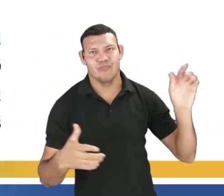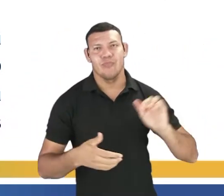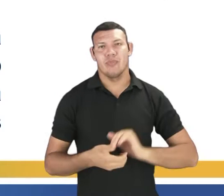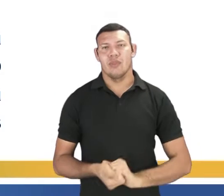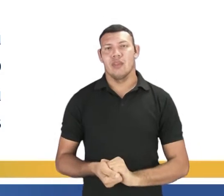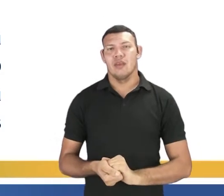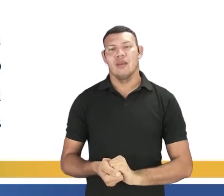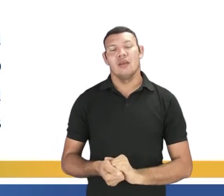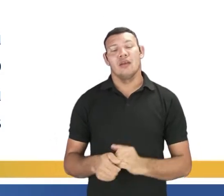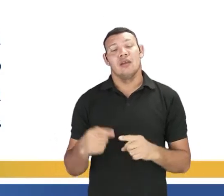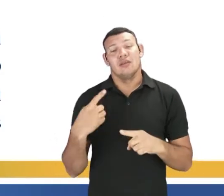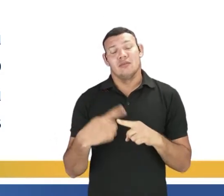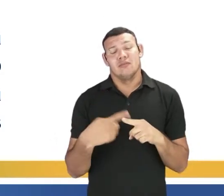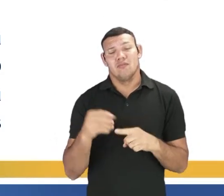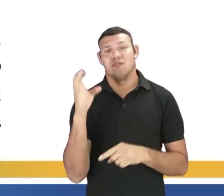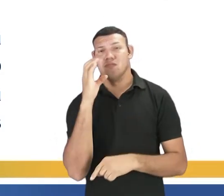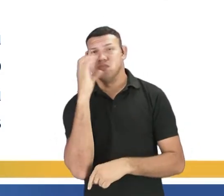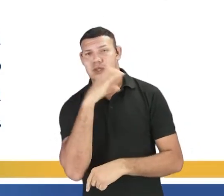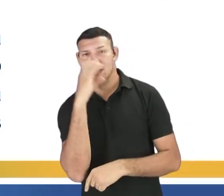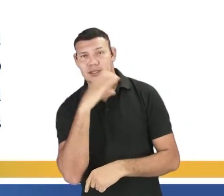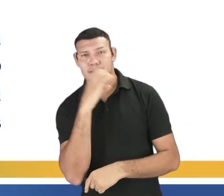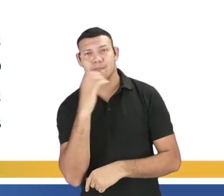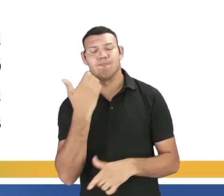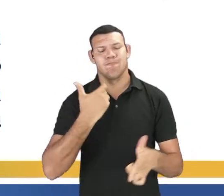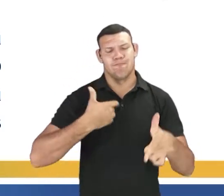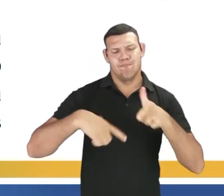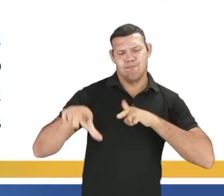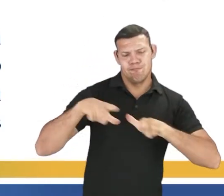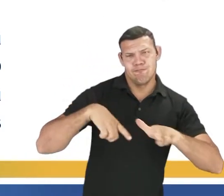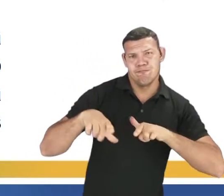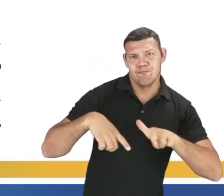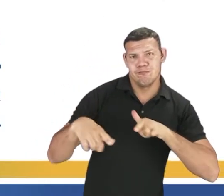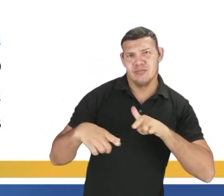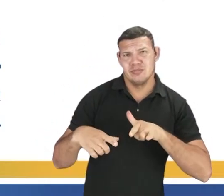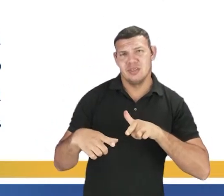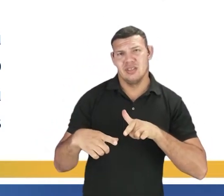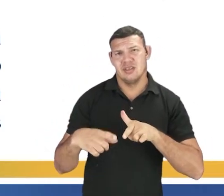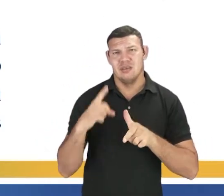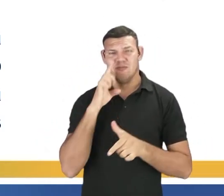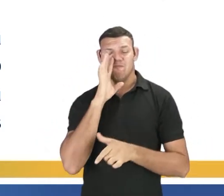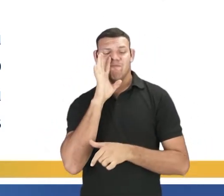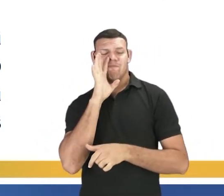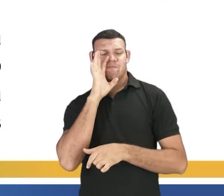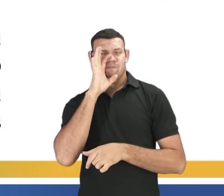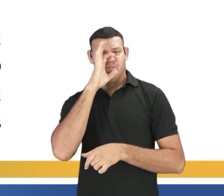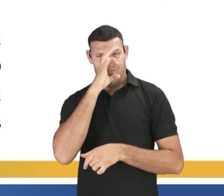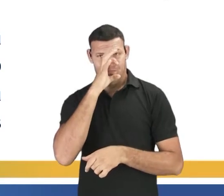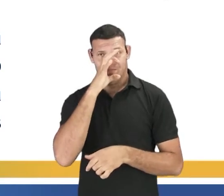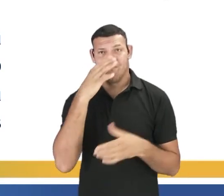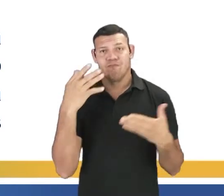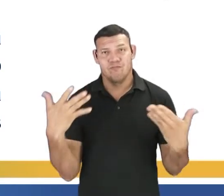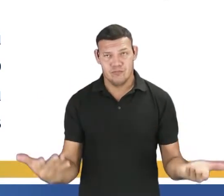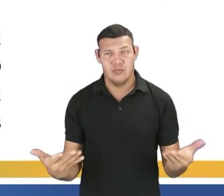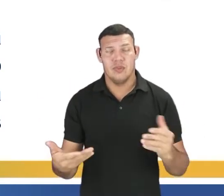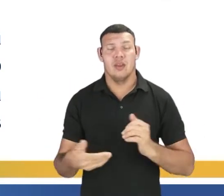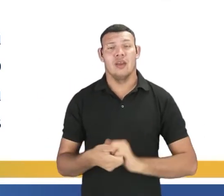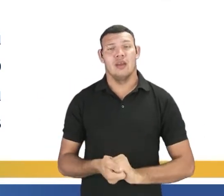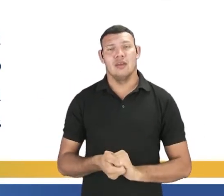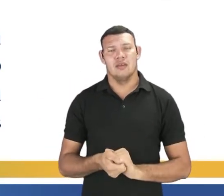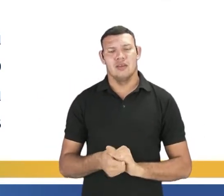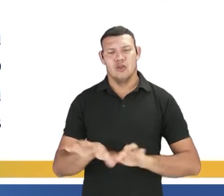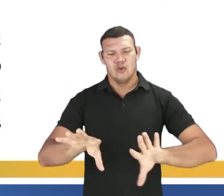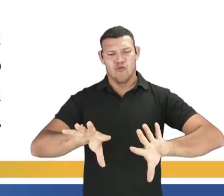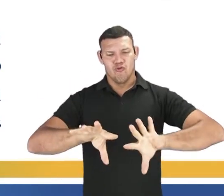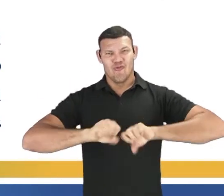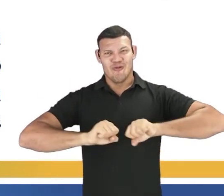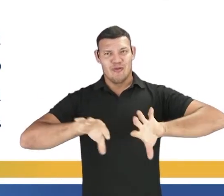tornando cada vez mais acelerado. Então, o mercado de trabalho ele não tem suporte, não tem infraestrutura para conseguir aderir